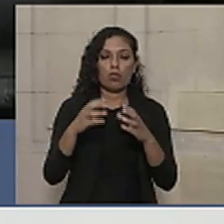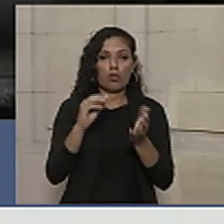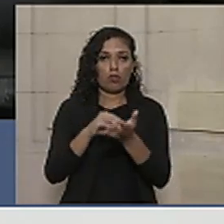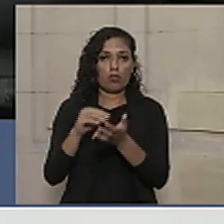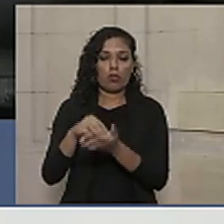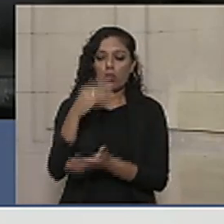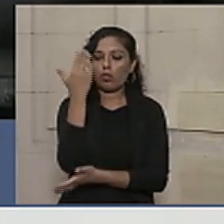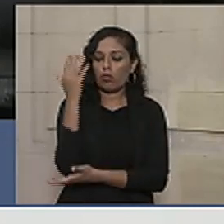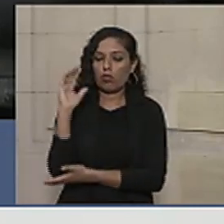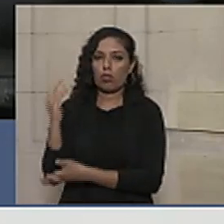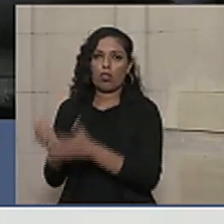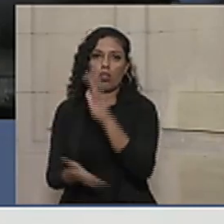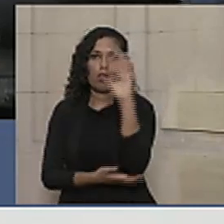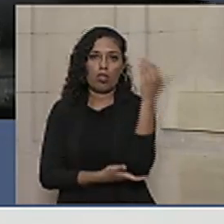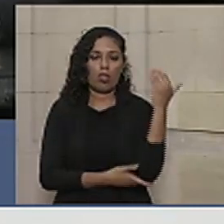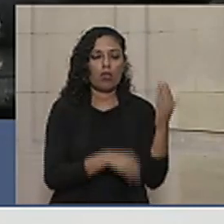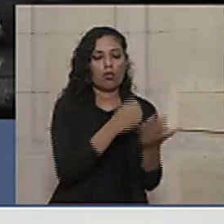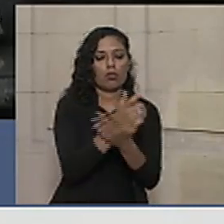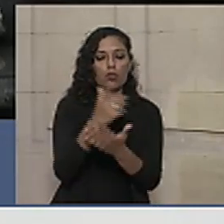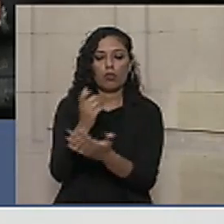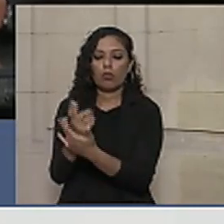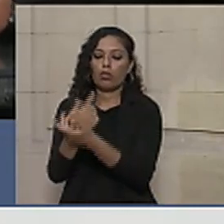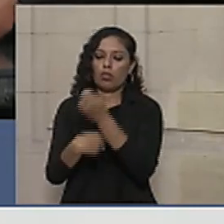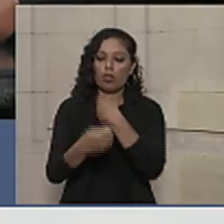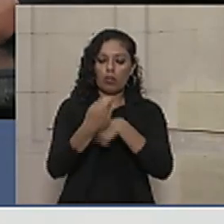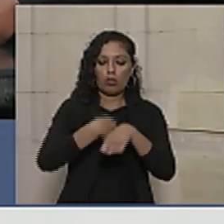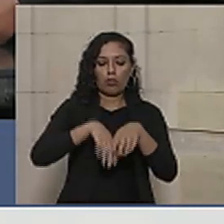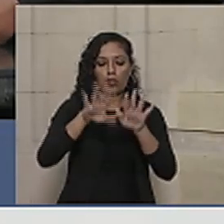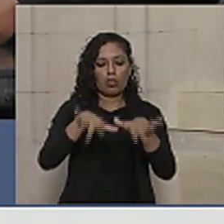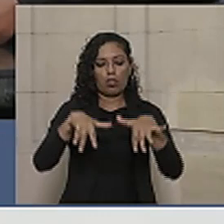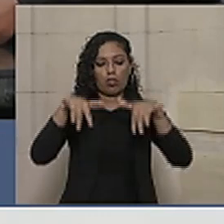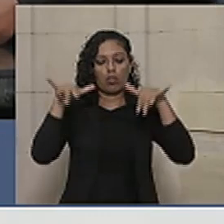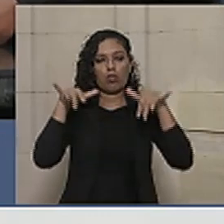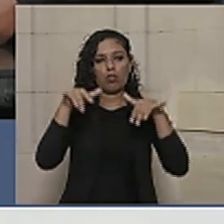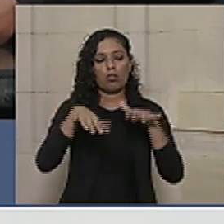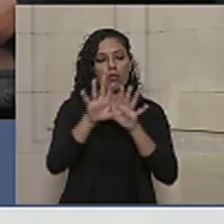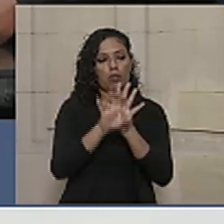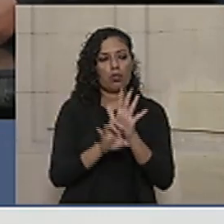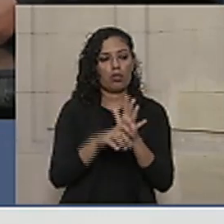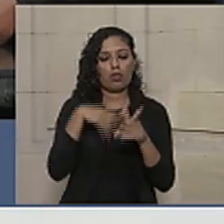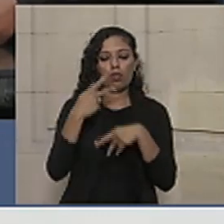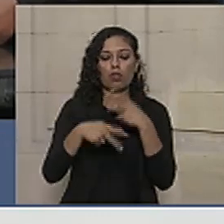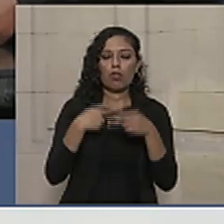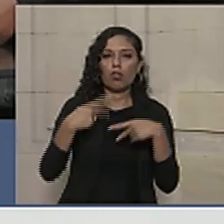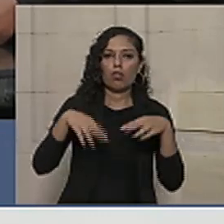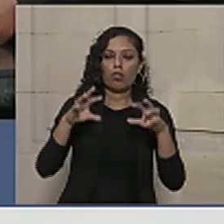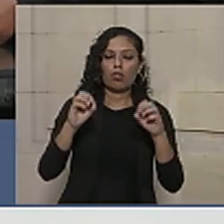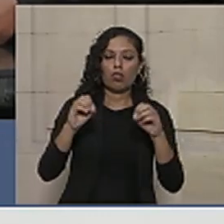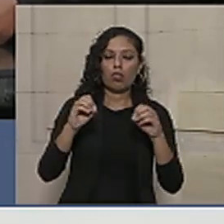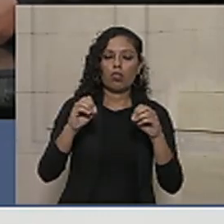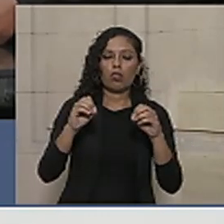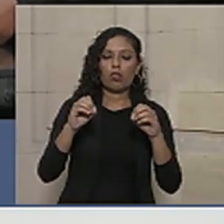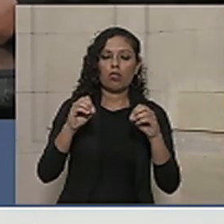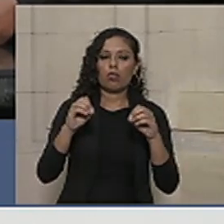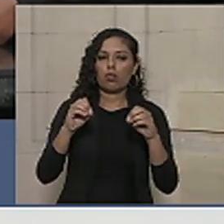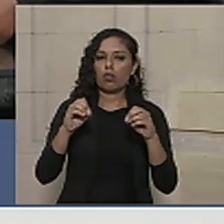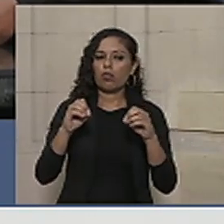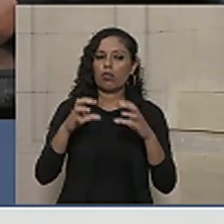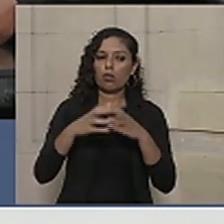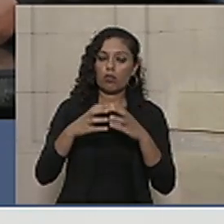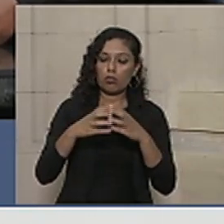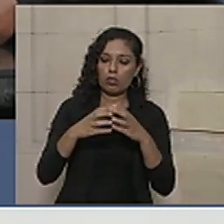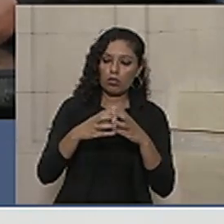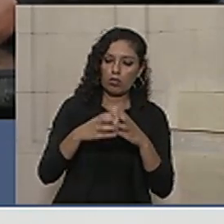do Meio Ambiente, Economia, Indústria e Comércio, às emendas de plenário. Para emitir parecer pela Comissão de Saneamento Ambiental, deputado